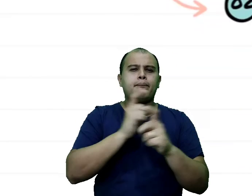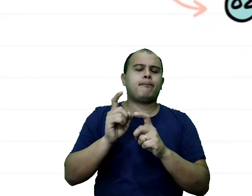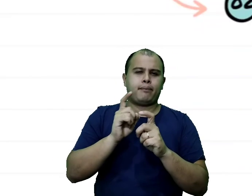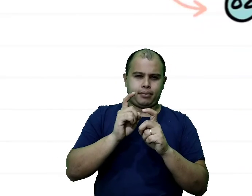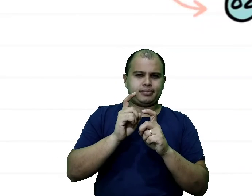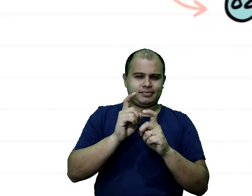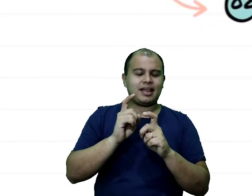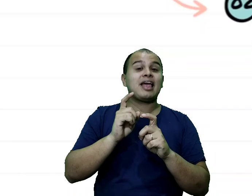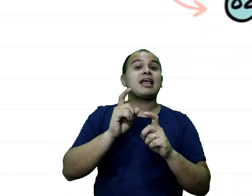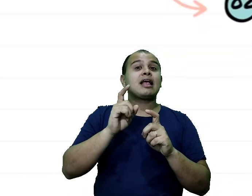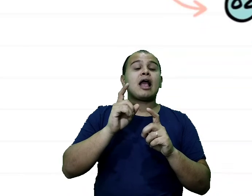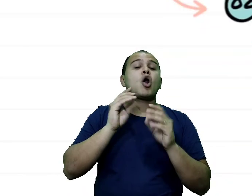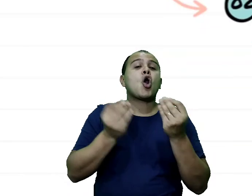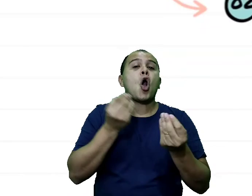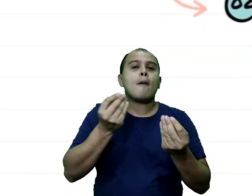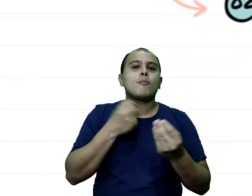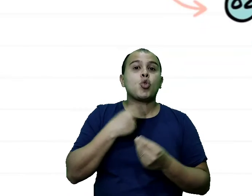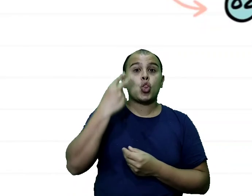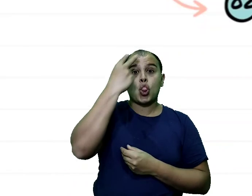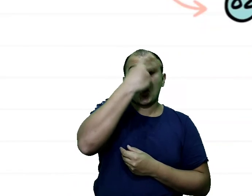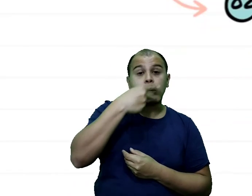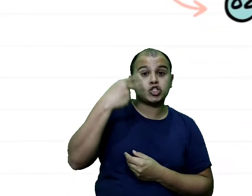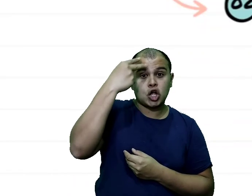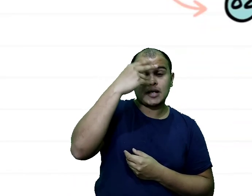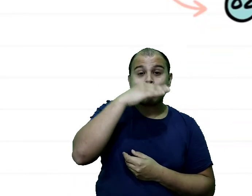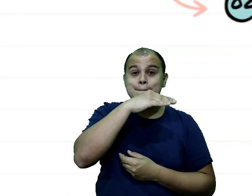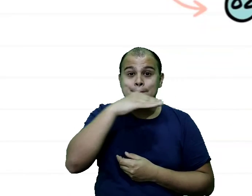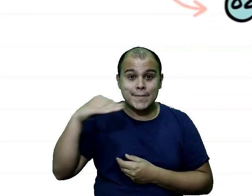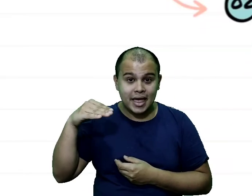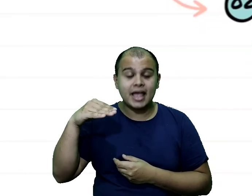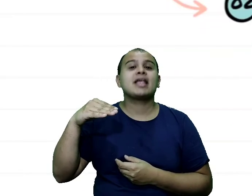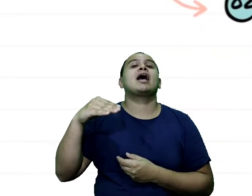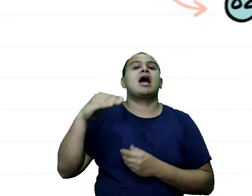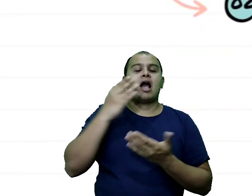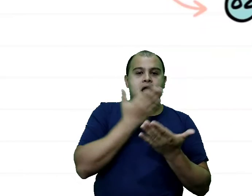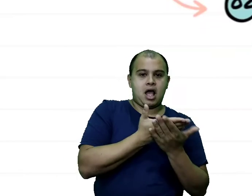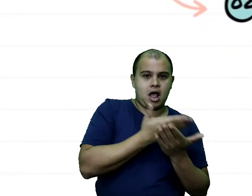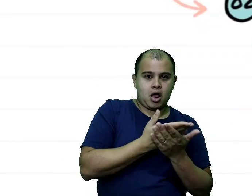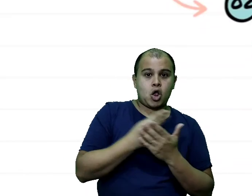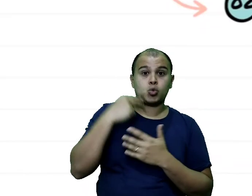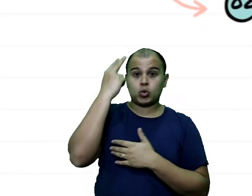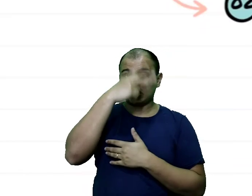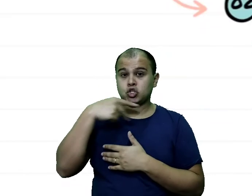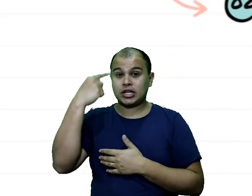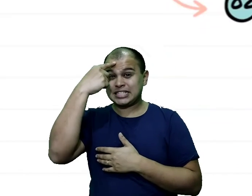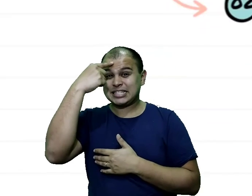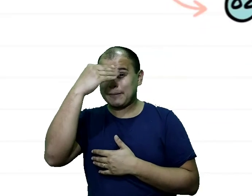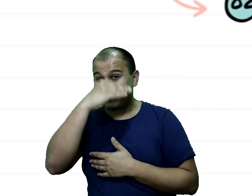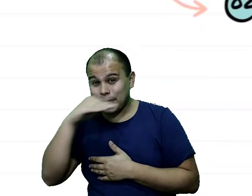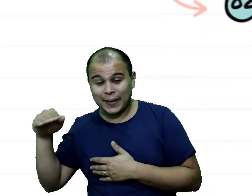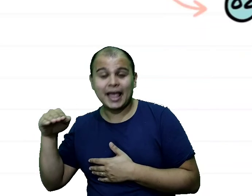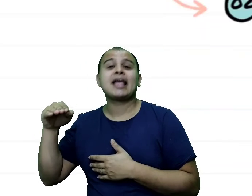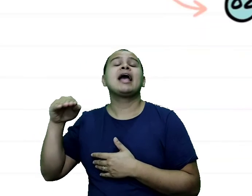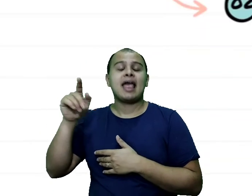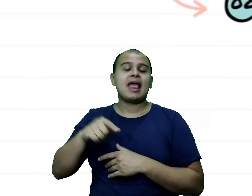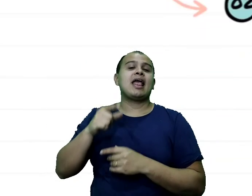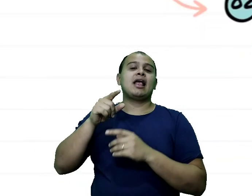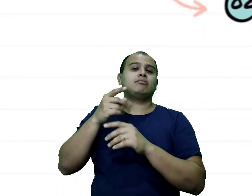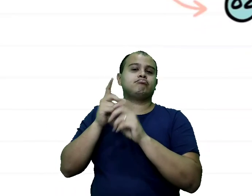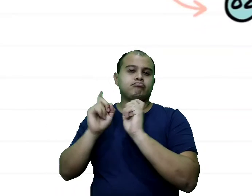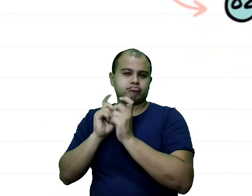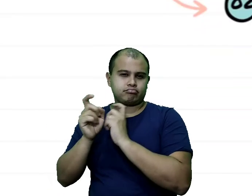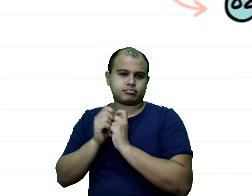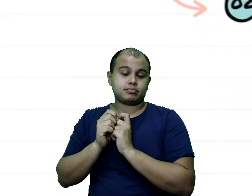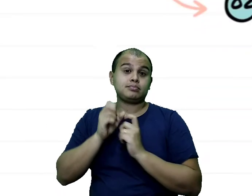a gente ficava 2h30 em aula e 2h30 em reunião. Quando tiver esses momentos que a professora precisa sentar